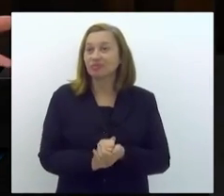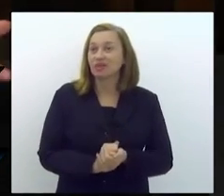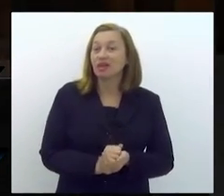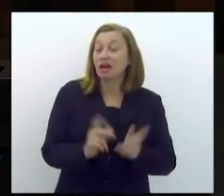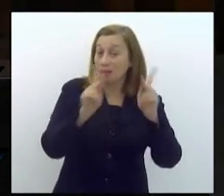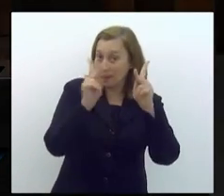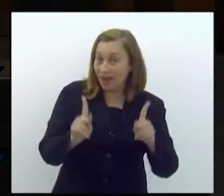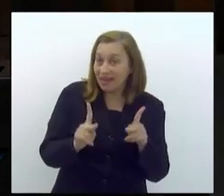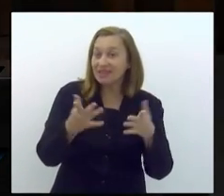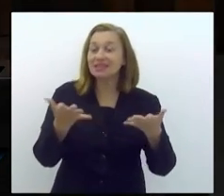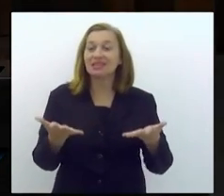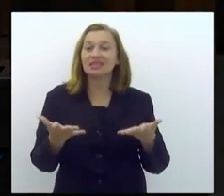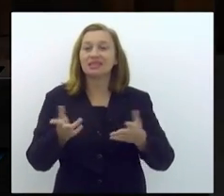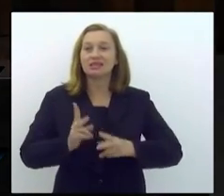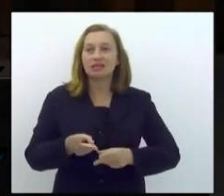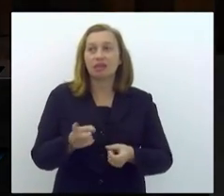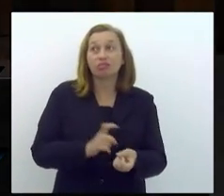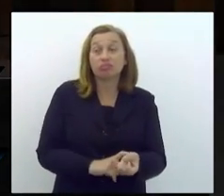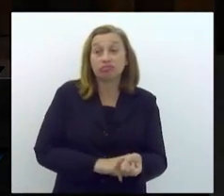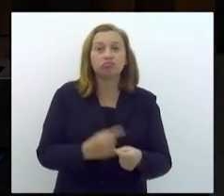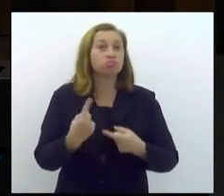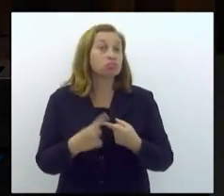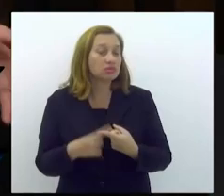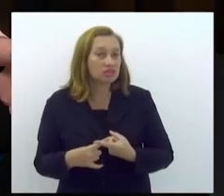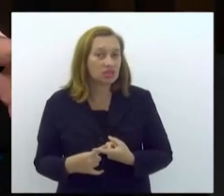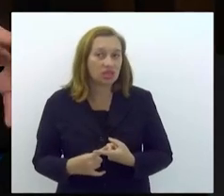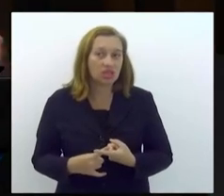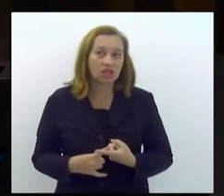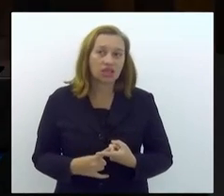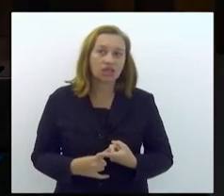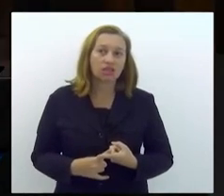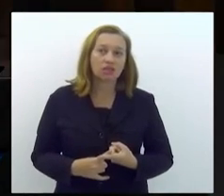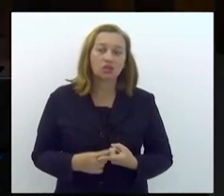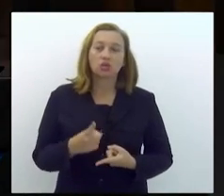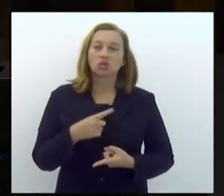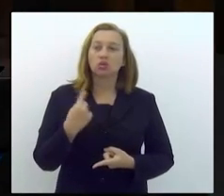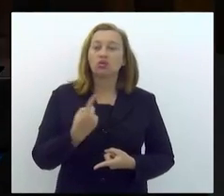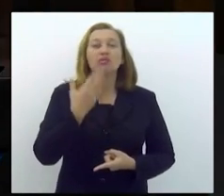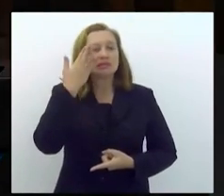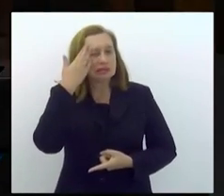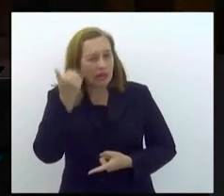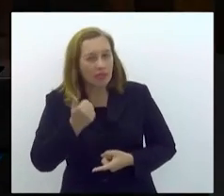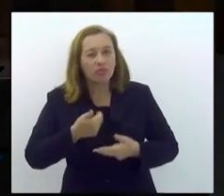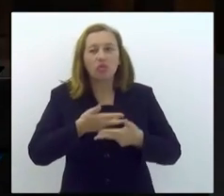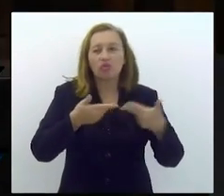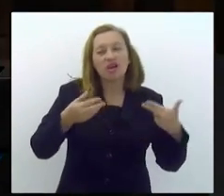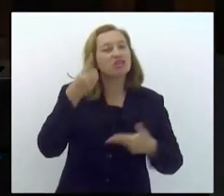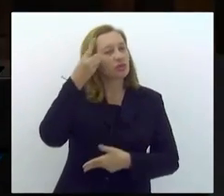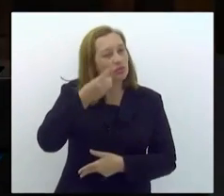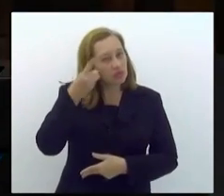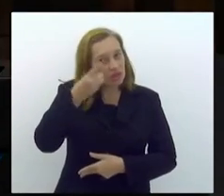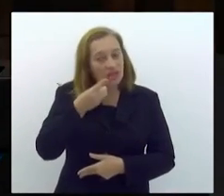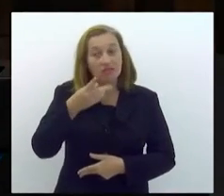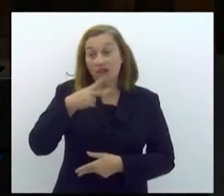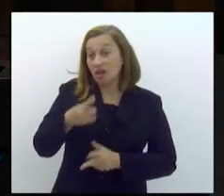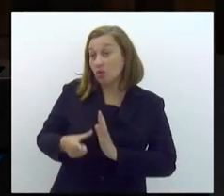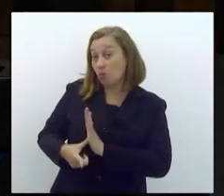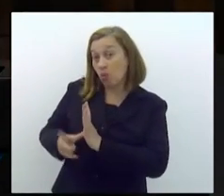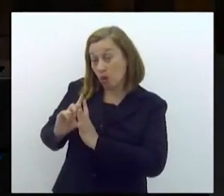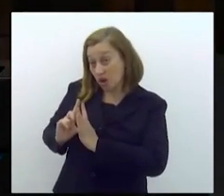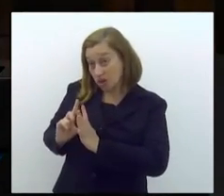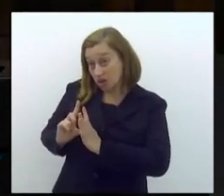sempre de estresse né porque a gente sabe como muitos deputados aqui que me antecederam